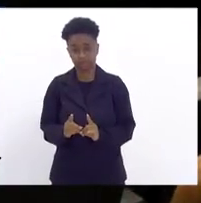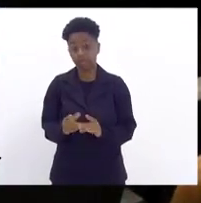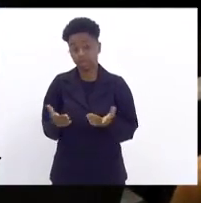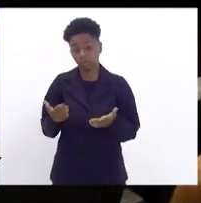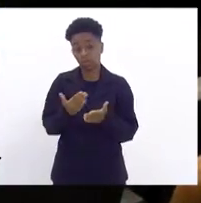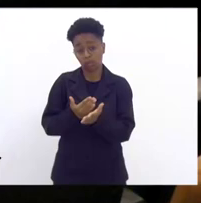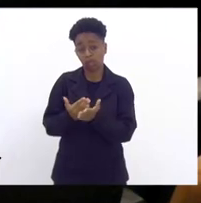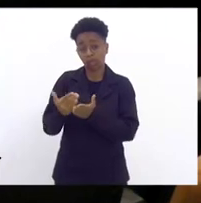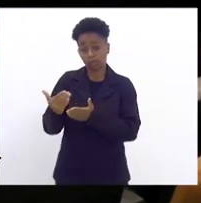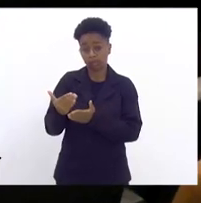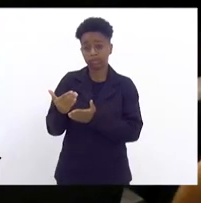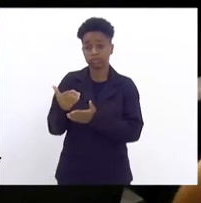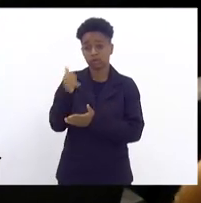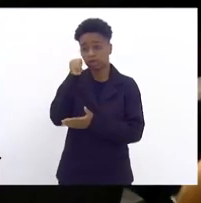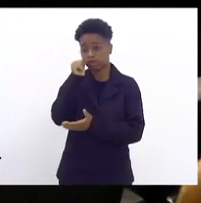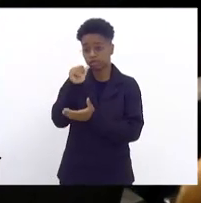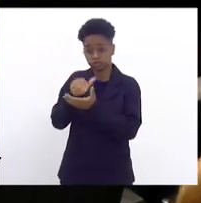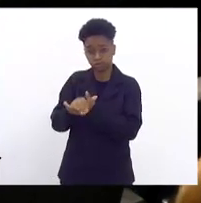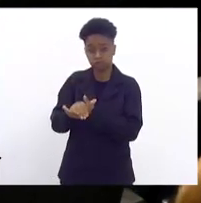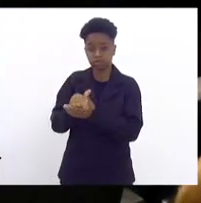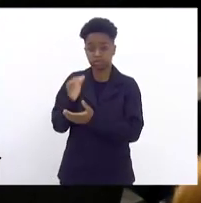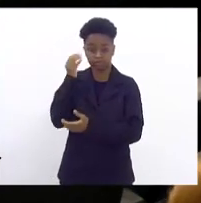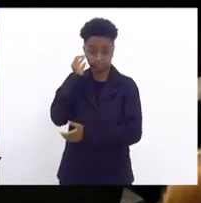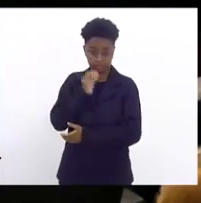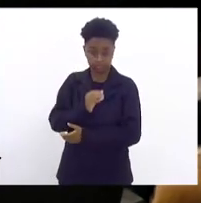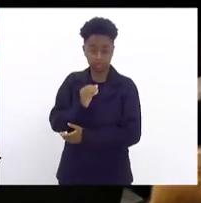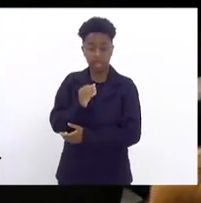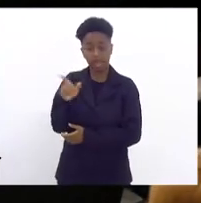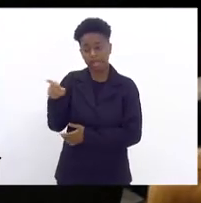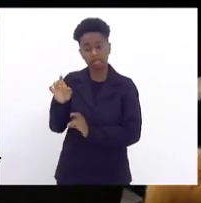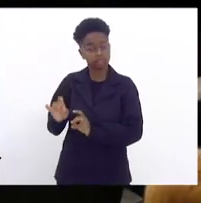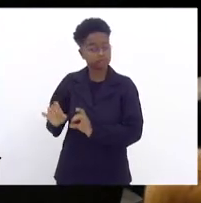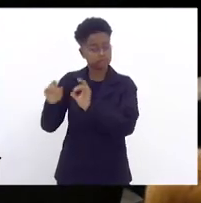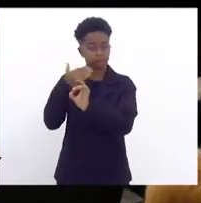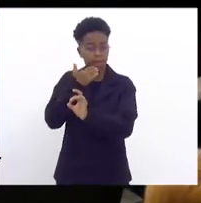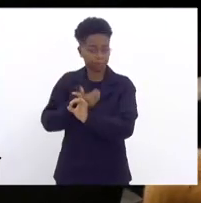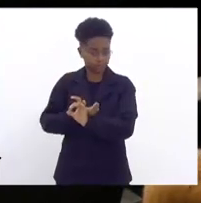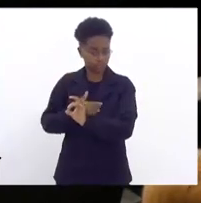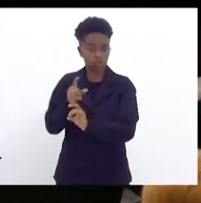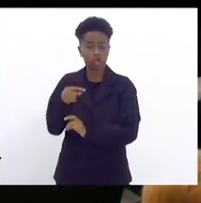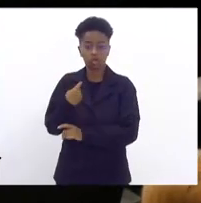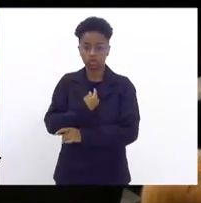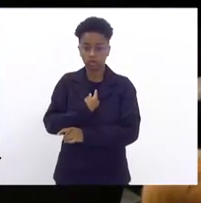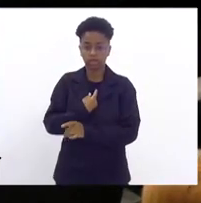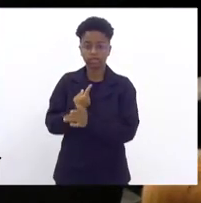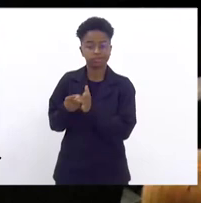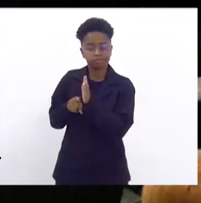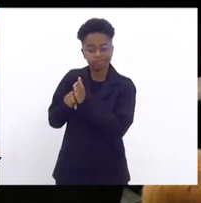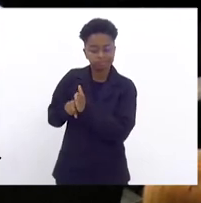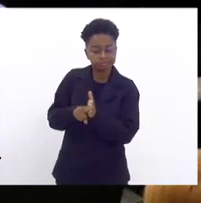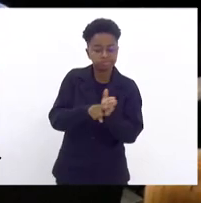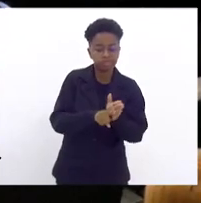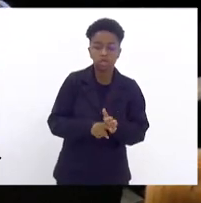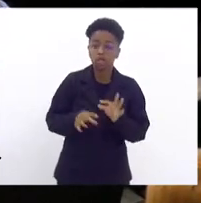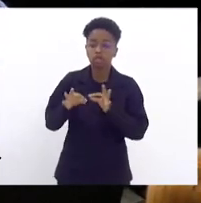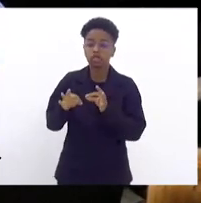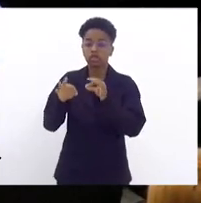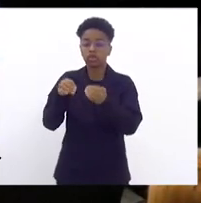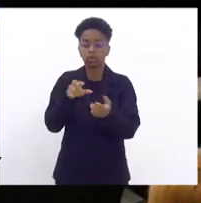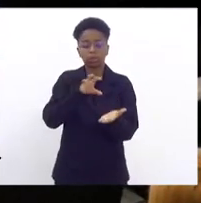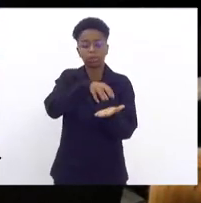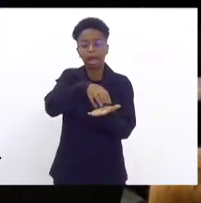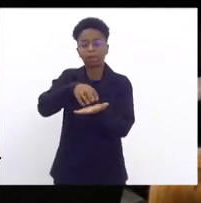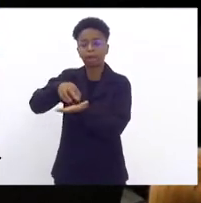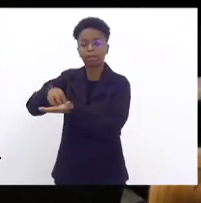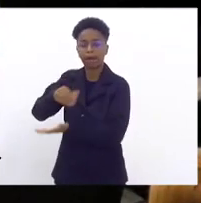da primeira dama da primeira dama Ana Aline Castro foi um pedido especial que ela nos fez para que fosse feita um mapeamento de todos os prédios públicos aonde